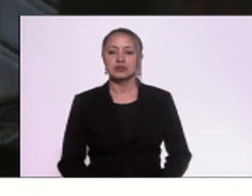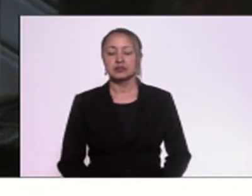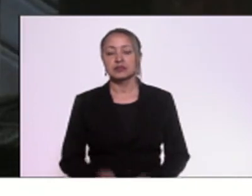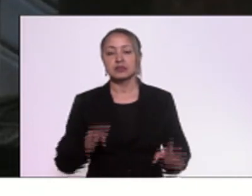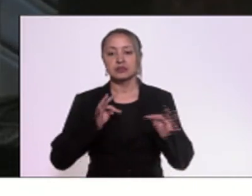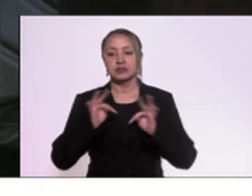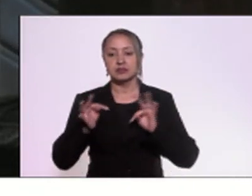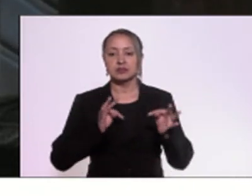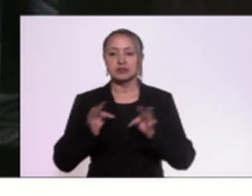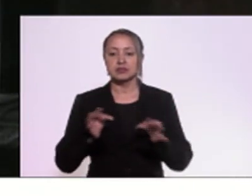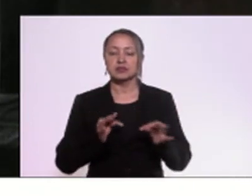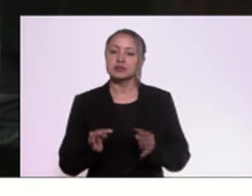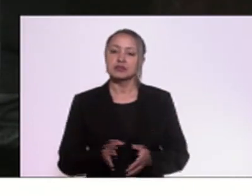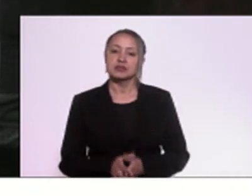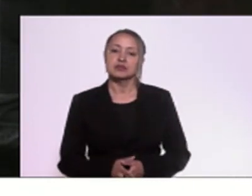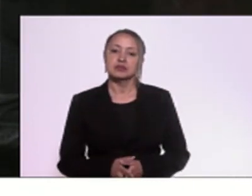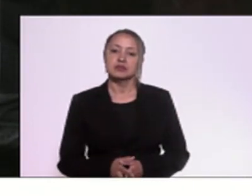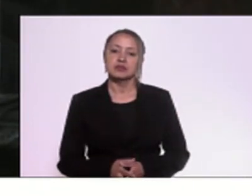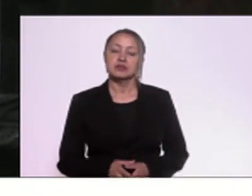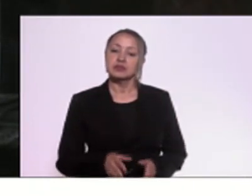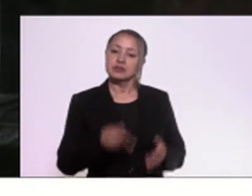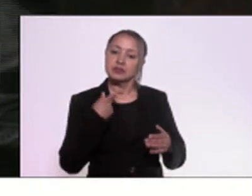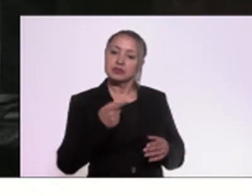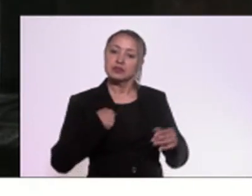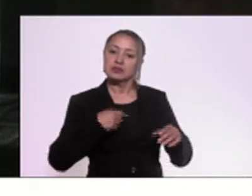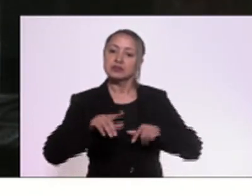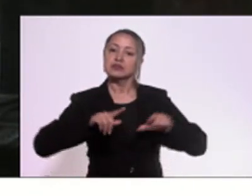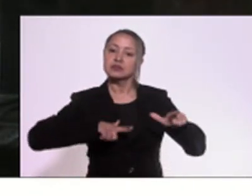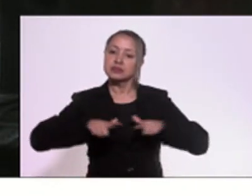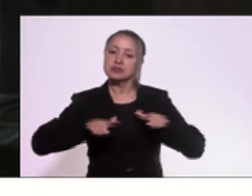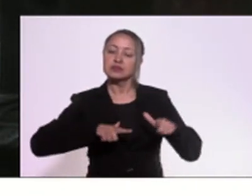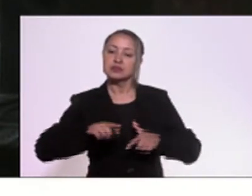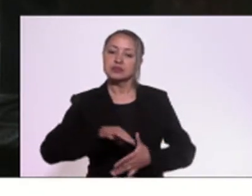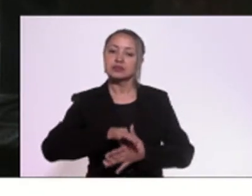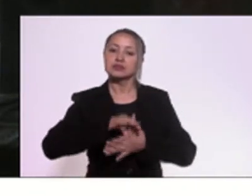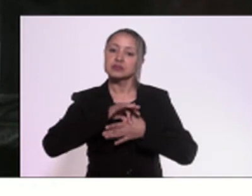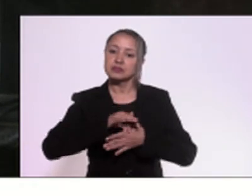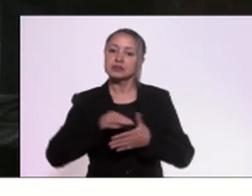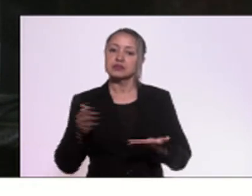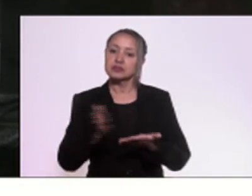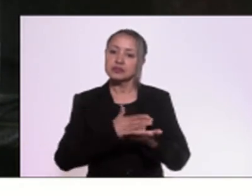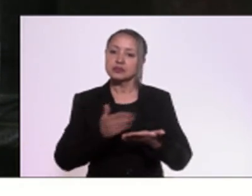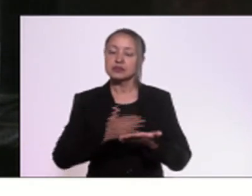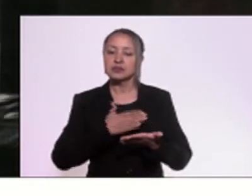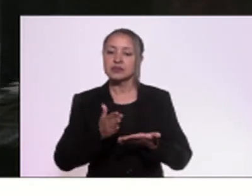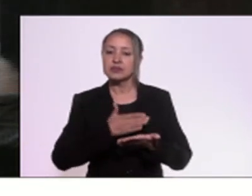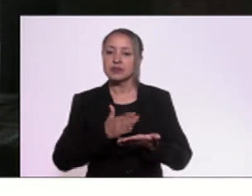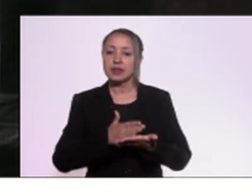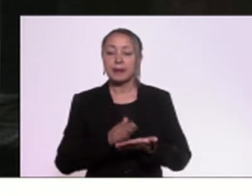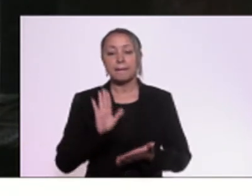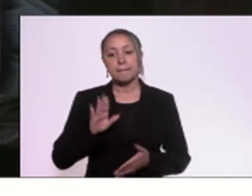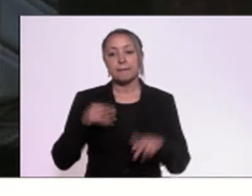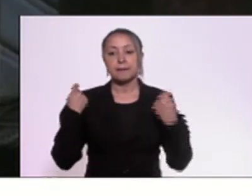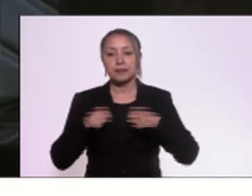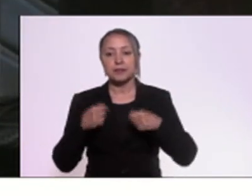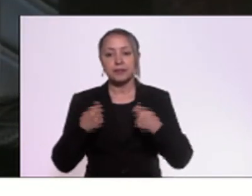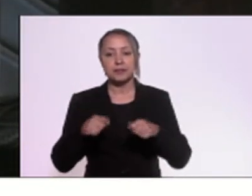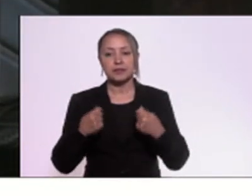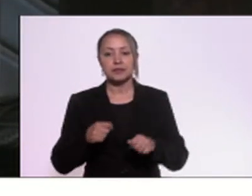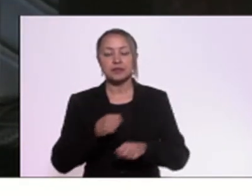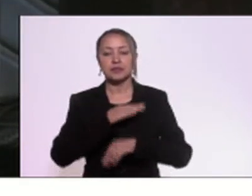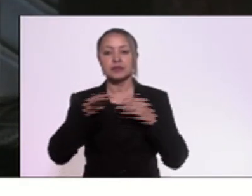não depende do dinheiro do orçamento, que tem o seu próprio dinheiro, que é formado pelos produtores